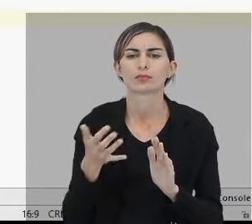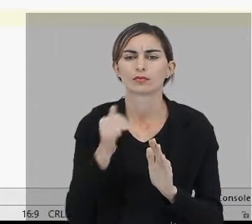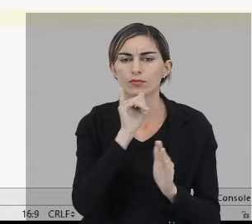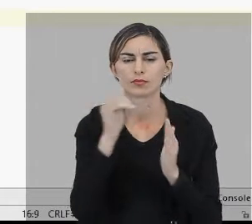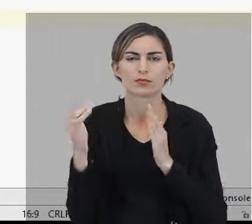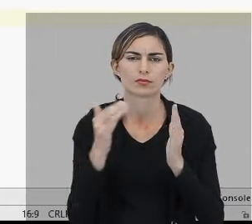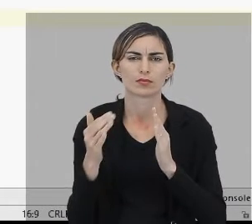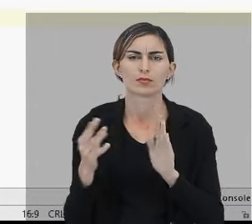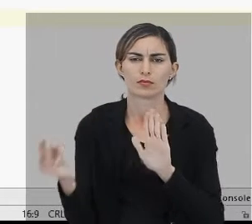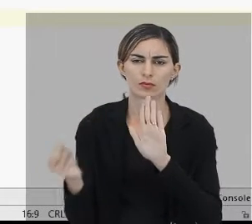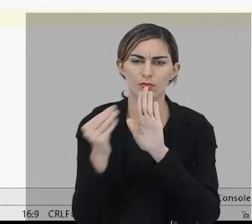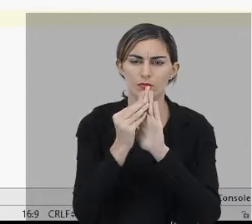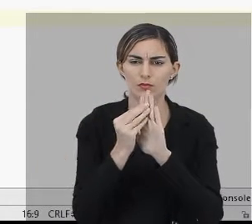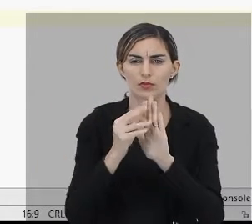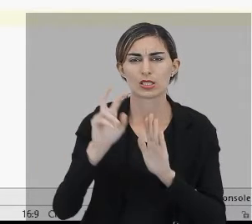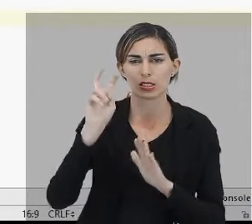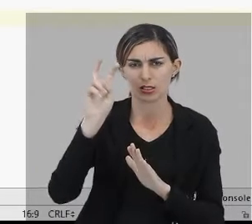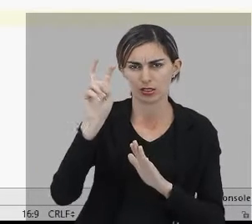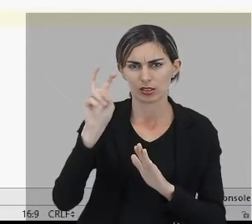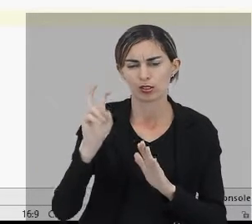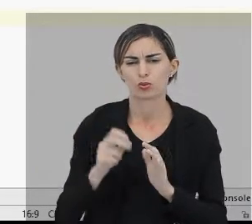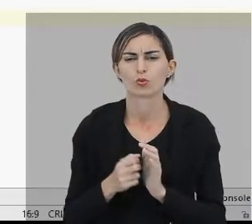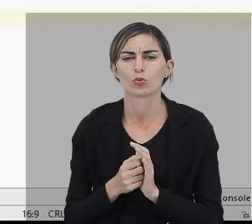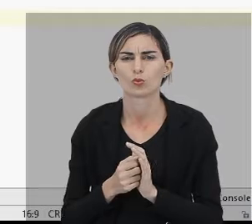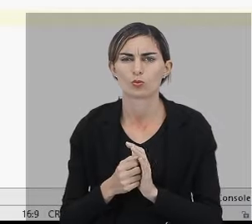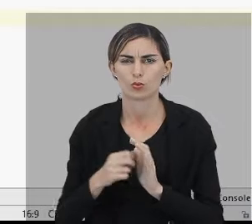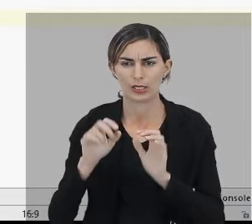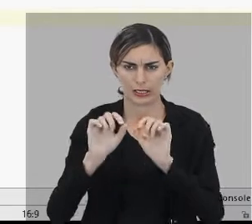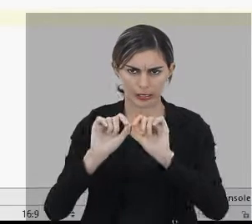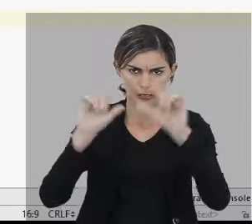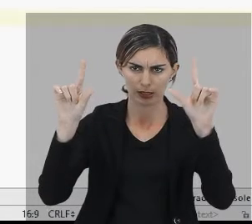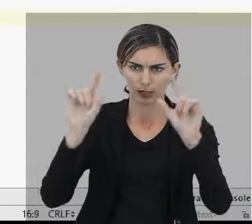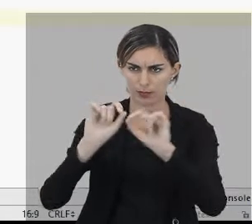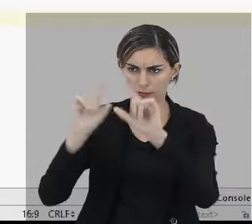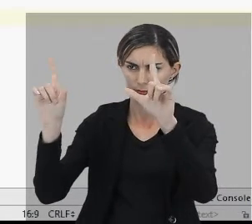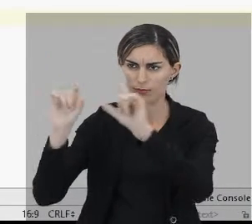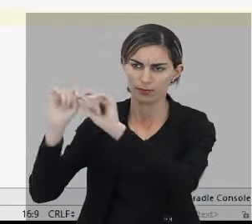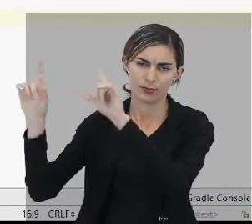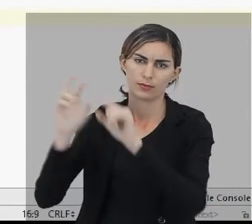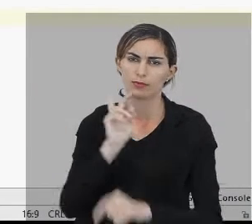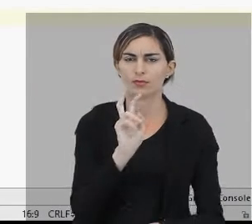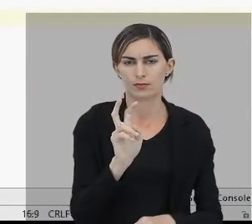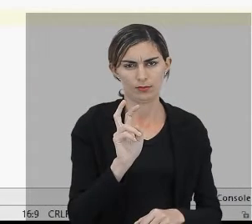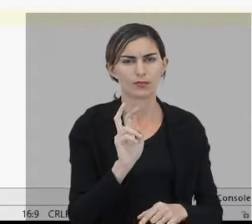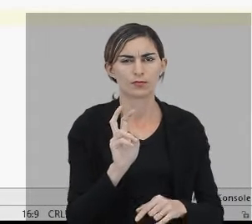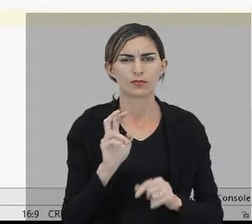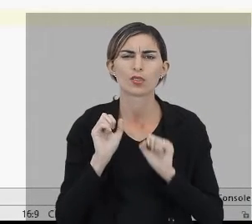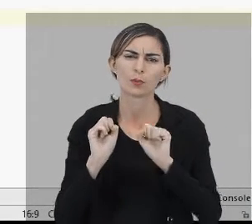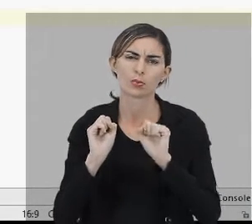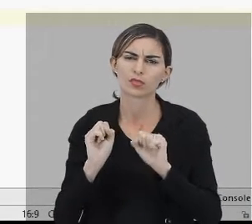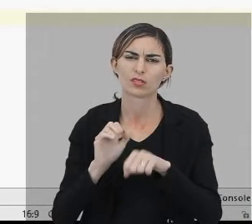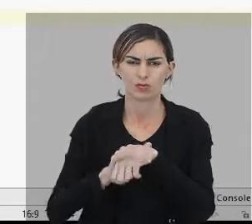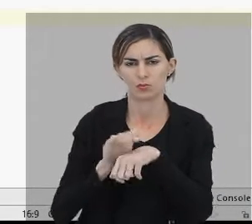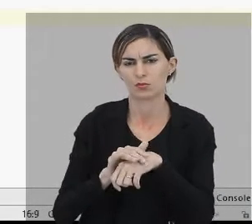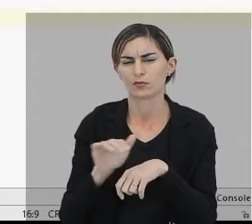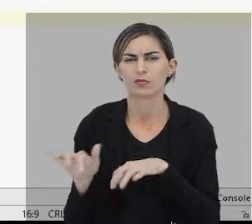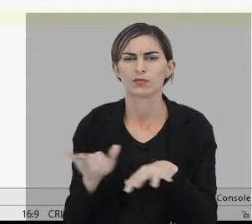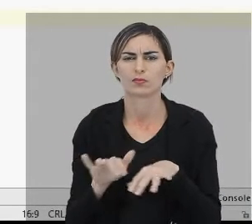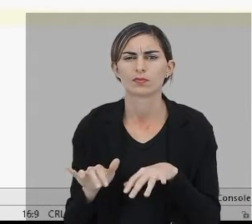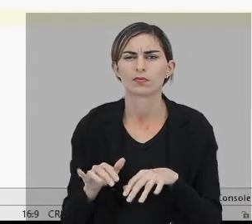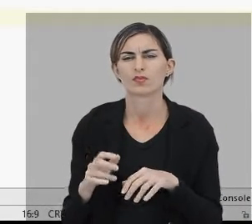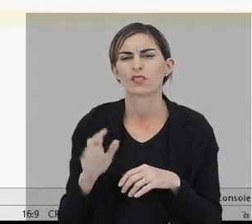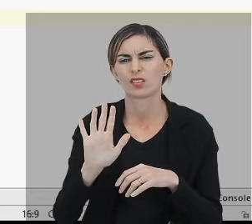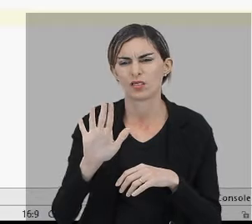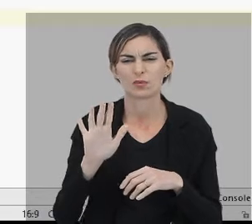exemplo, colocar 5 botões na minha tela. Eu poderia colocar isso manualmente,